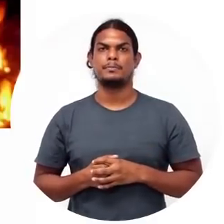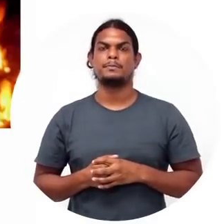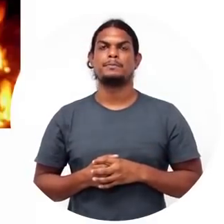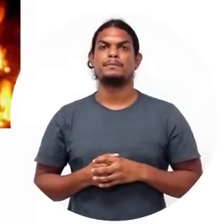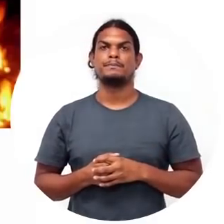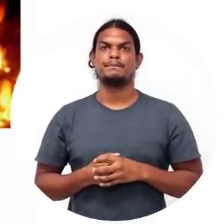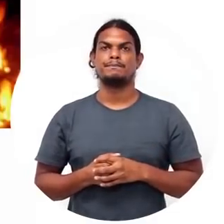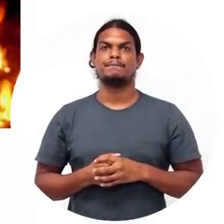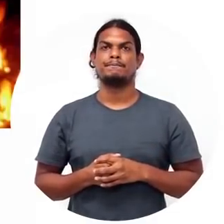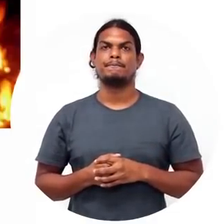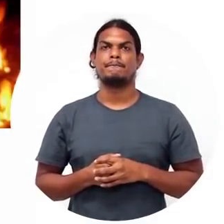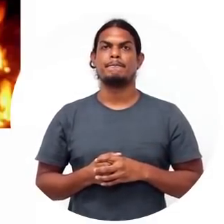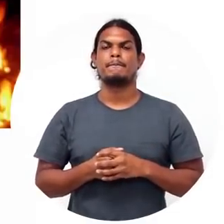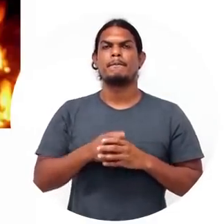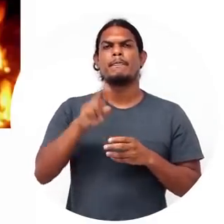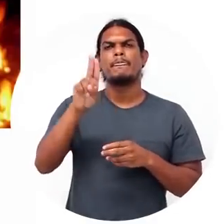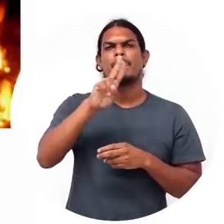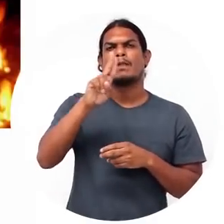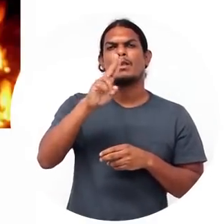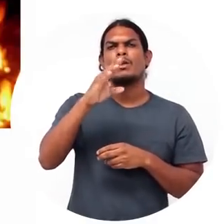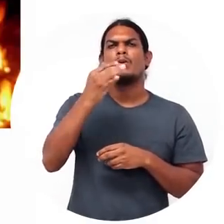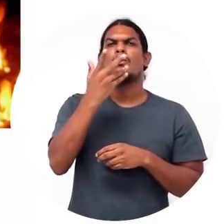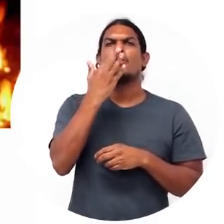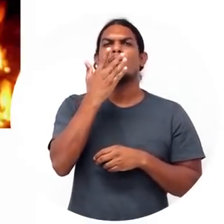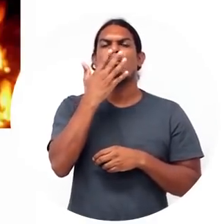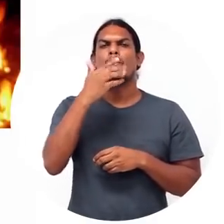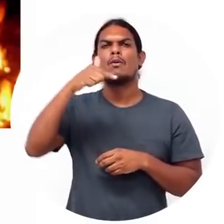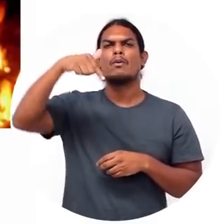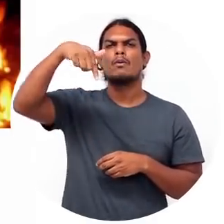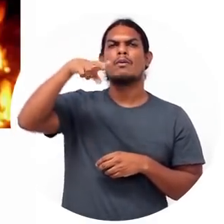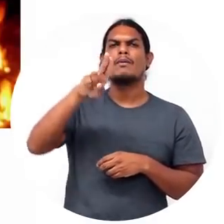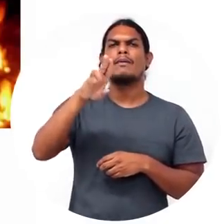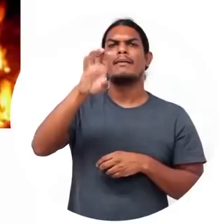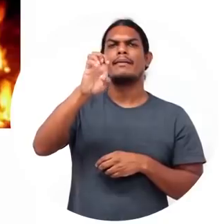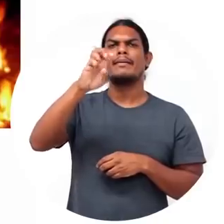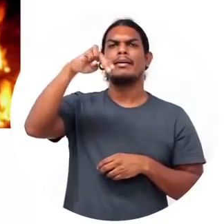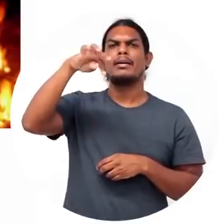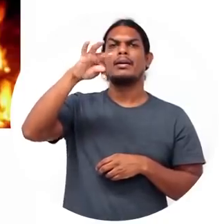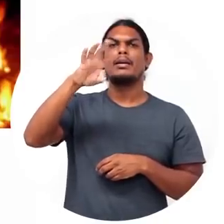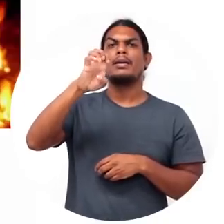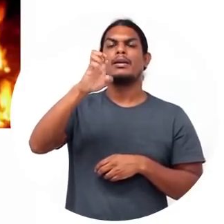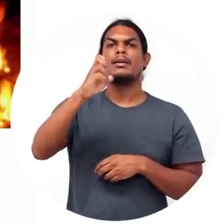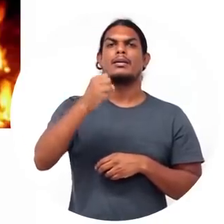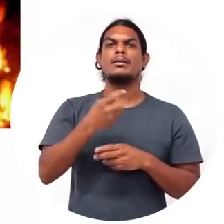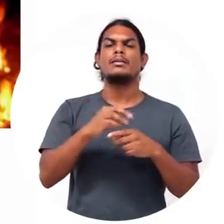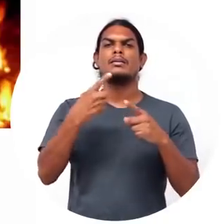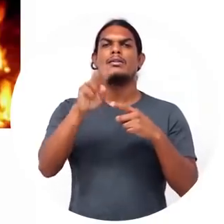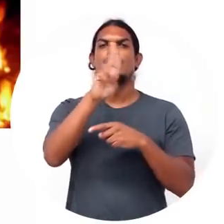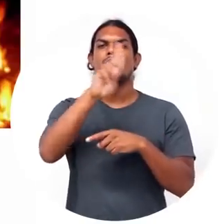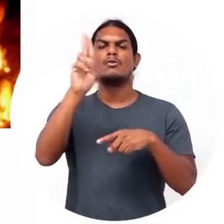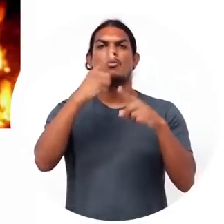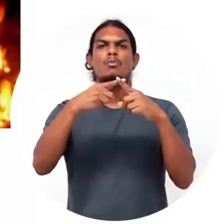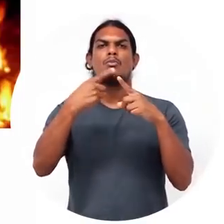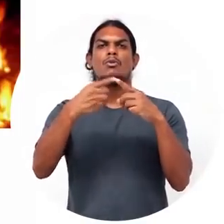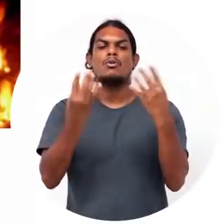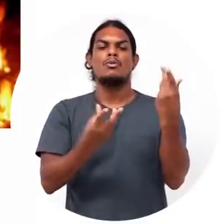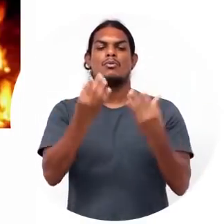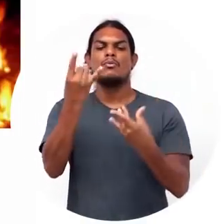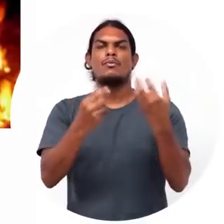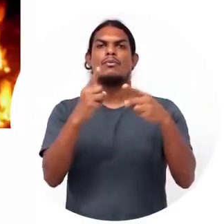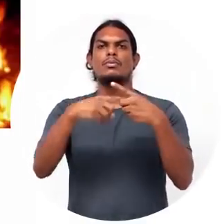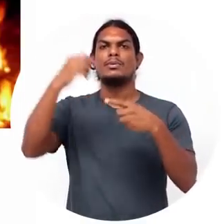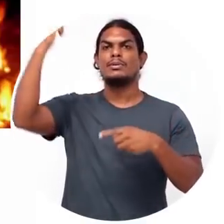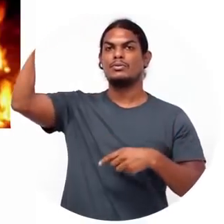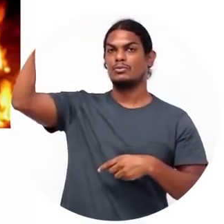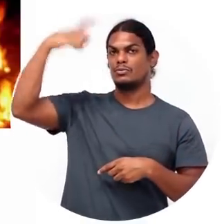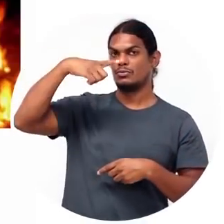dinamismo. O nome cor quente vem exatamente por essa questão do fogo e a questão do sol. Então,